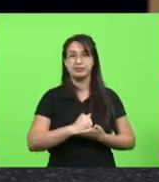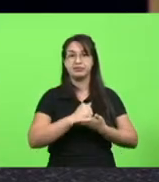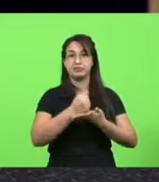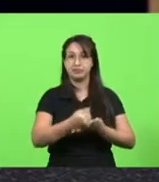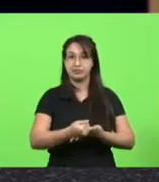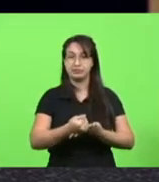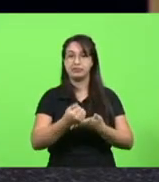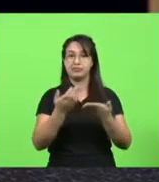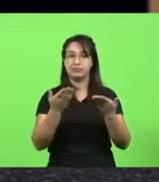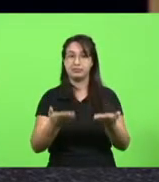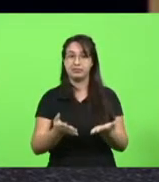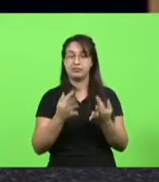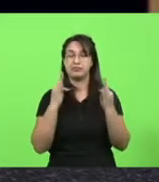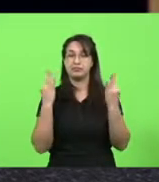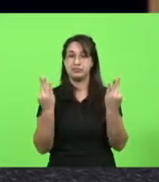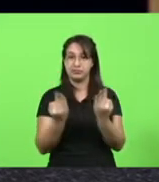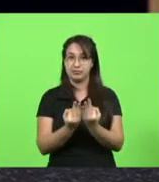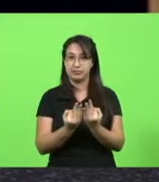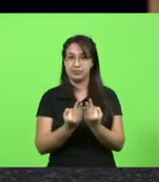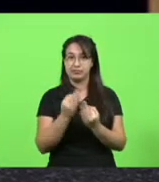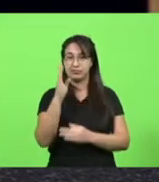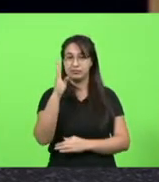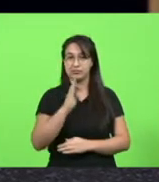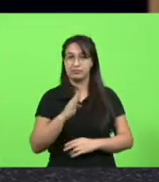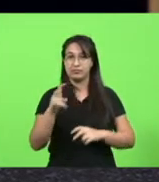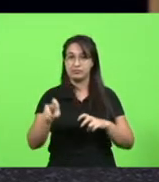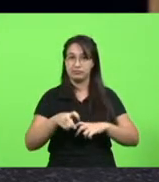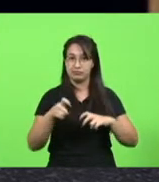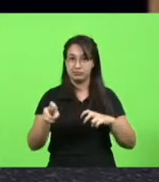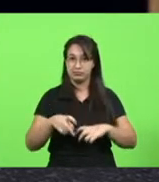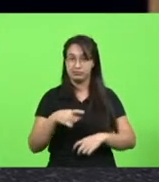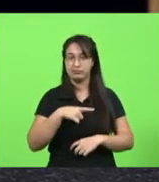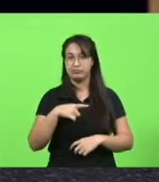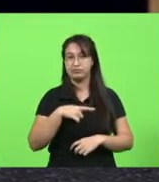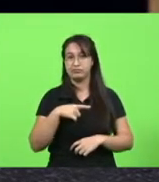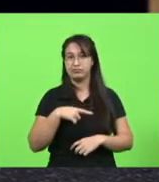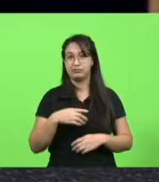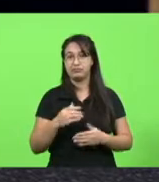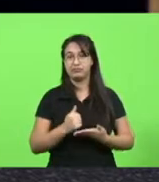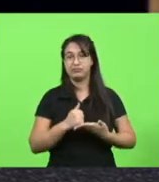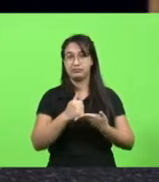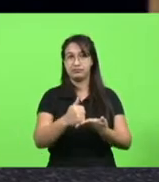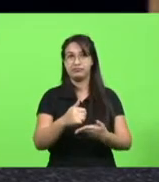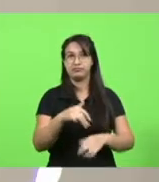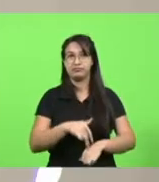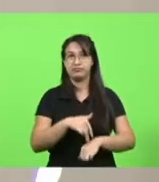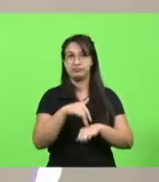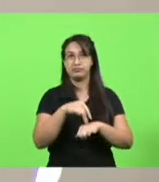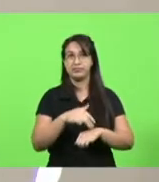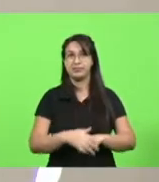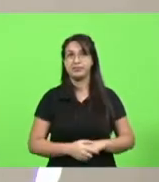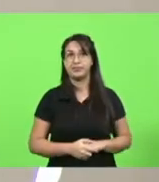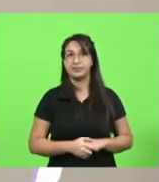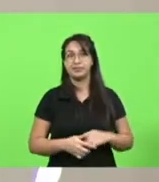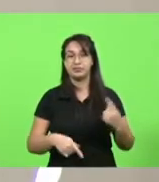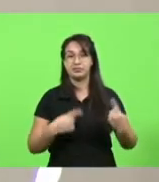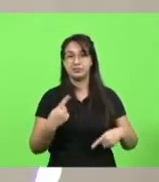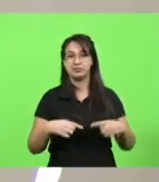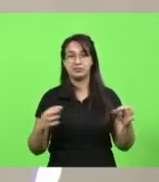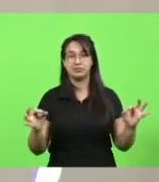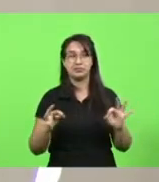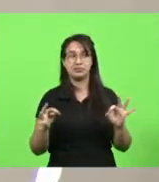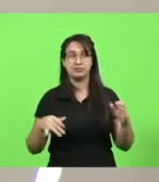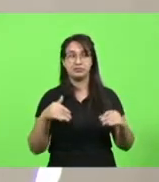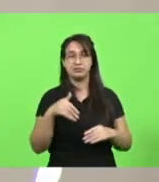agricultura familiar brasileira e por isso que nós fizemos a moção manifestando o nosso apoio. Muito obrigado. Não havendo mais quem queira discutir,